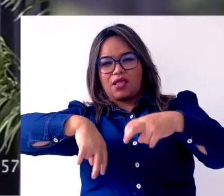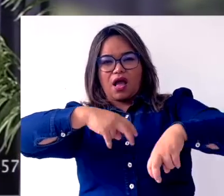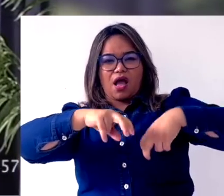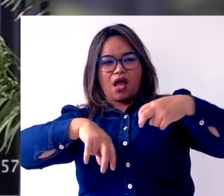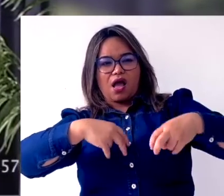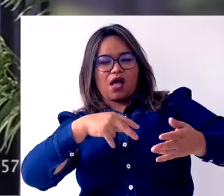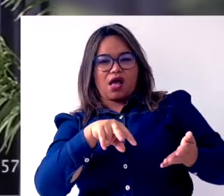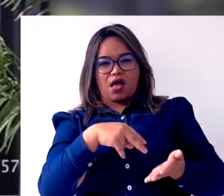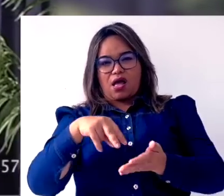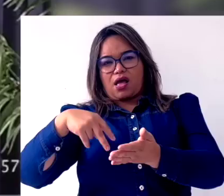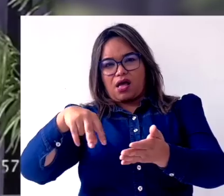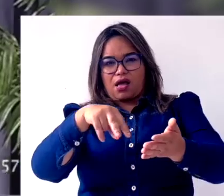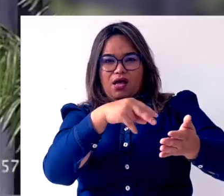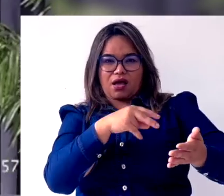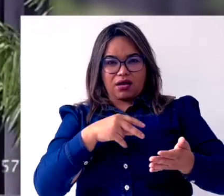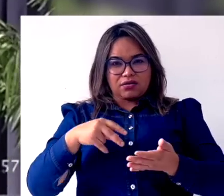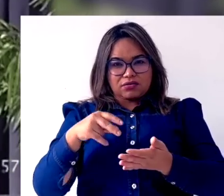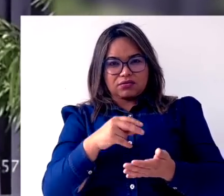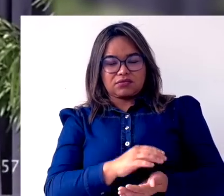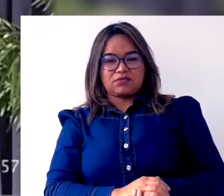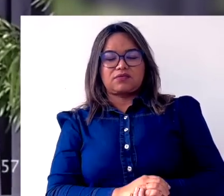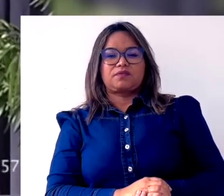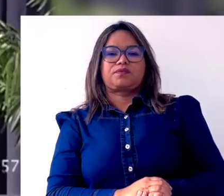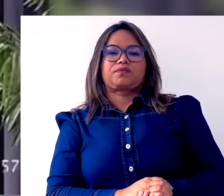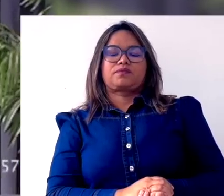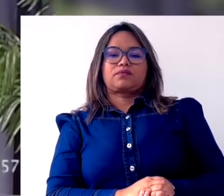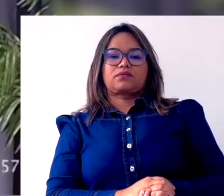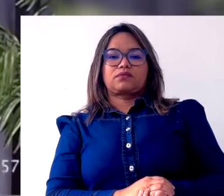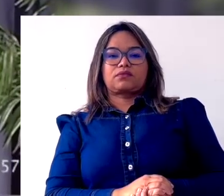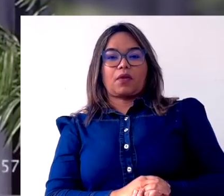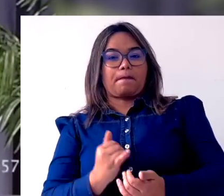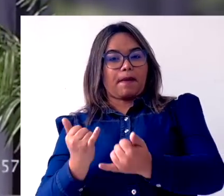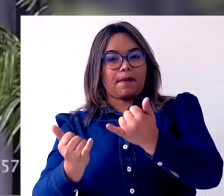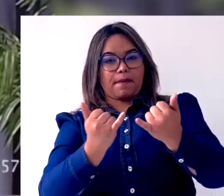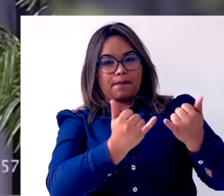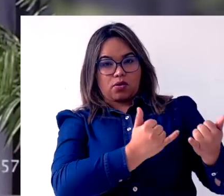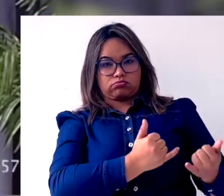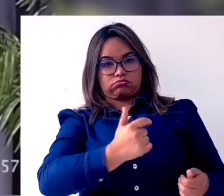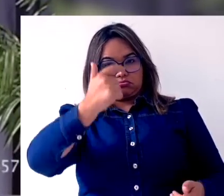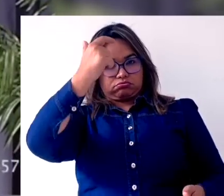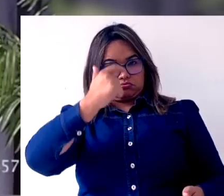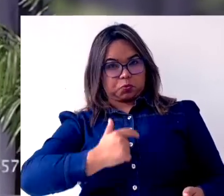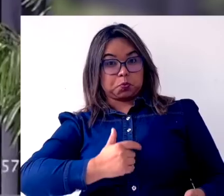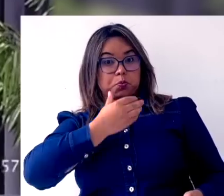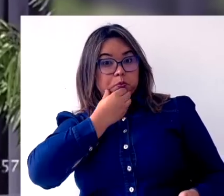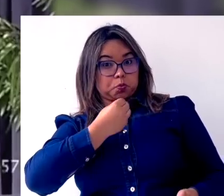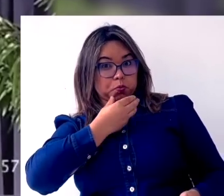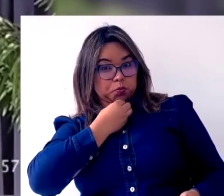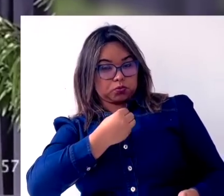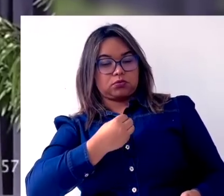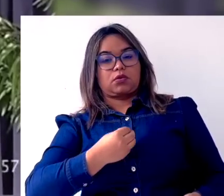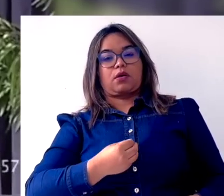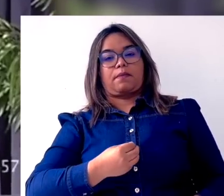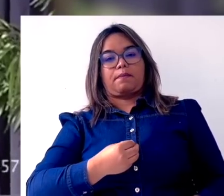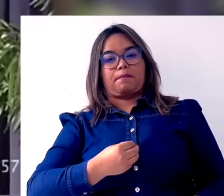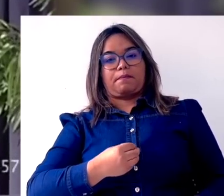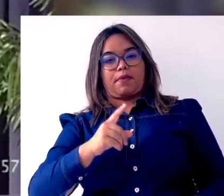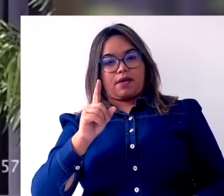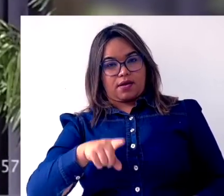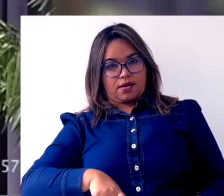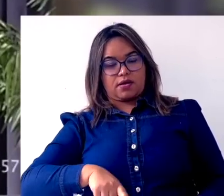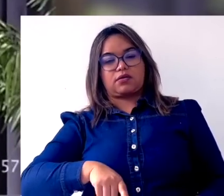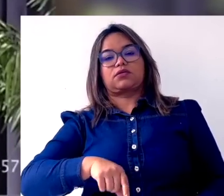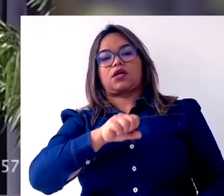semelhantes. E um dos sacerdotes católicos está falando para o DJ ali. E ele diz,